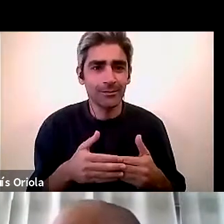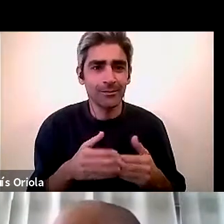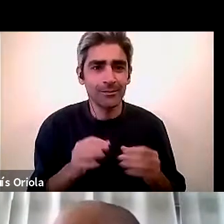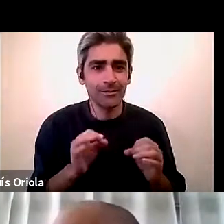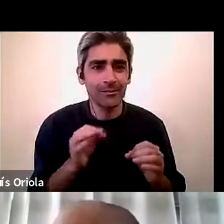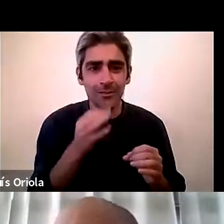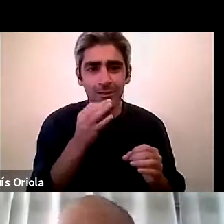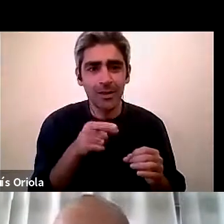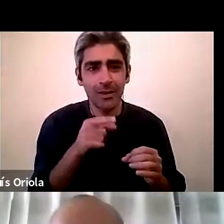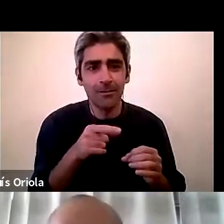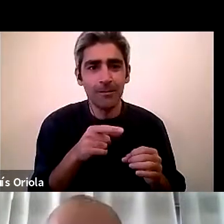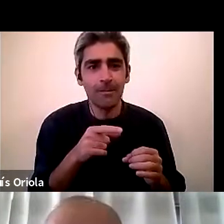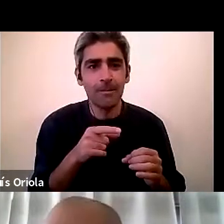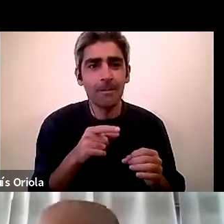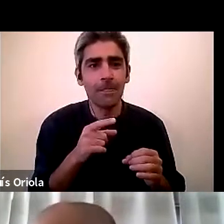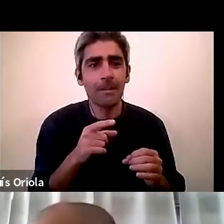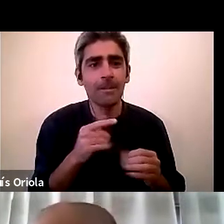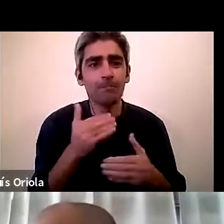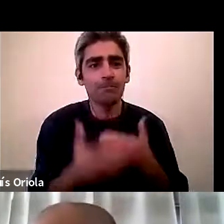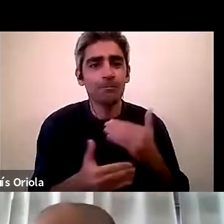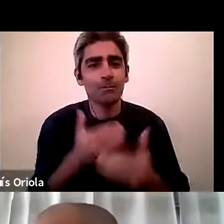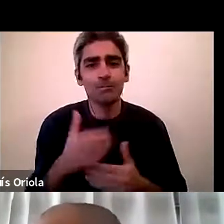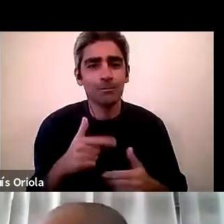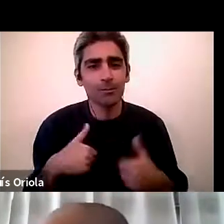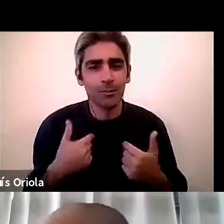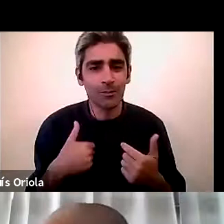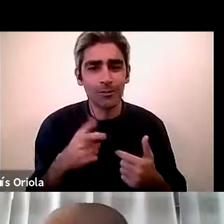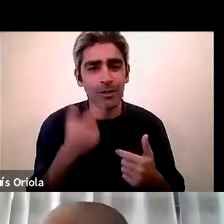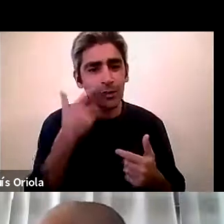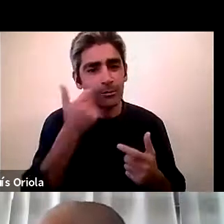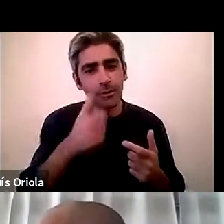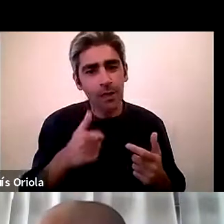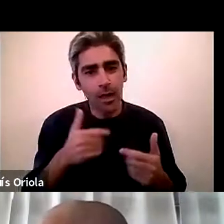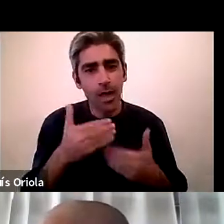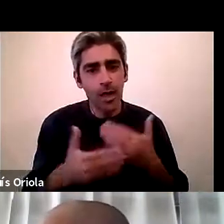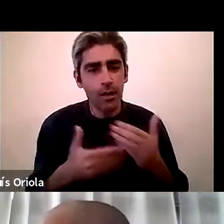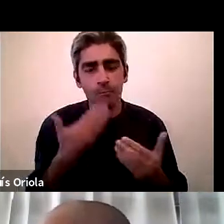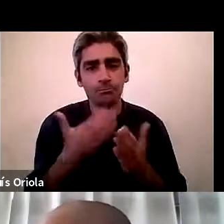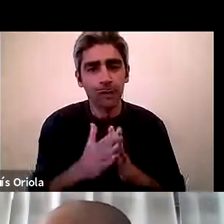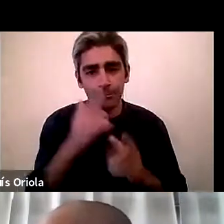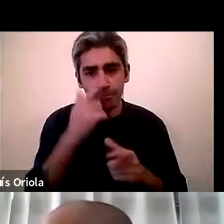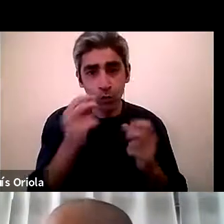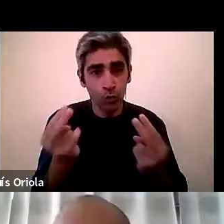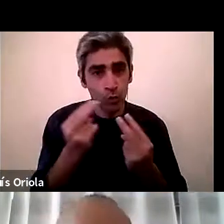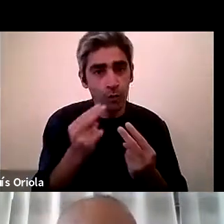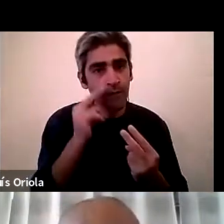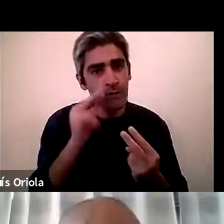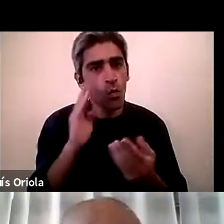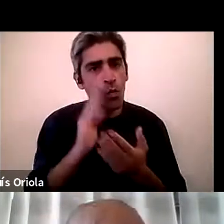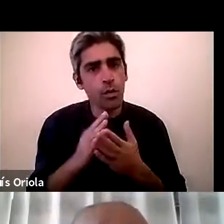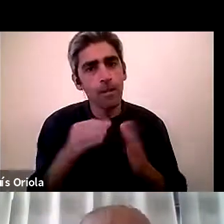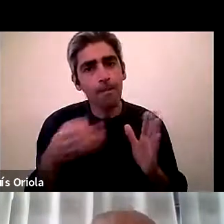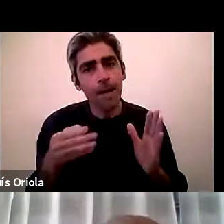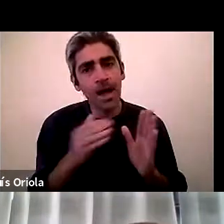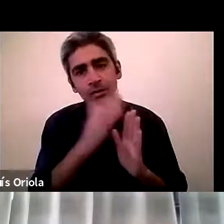Queria falar sobre, de facto, o processo em si próprio, um processo experimental, e peço às pessoas que nos estão a ver que vejam a última página